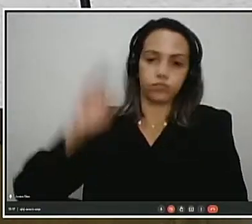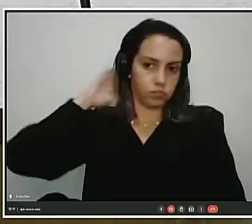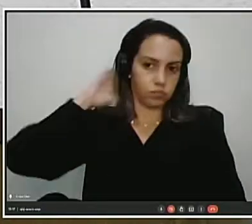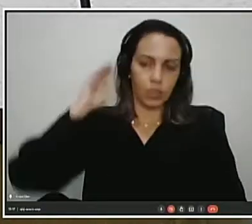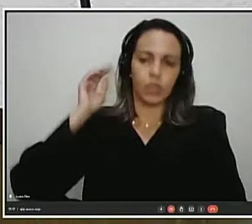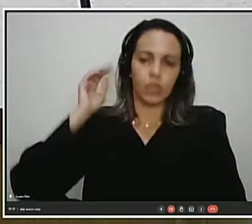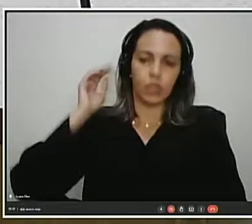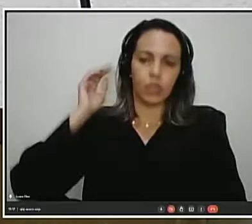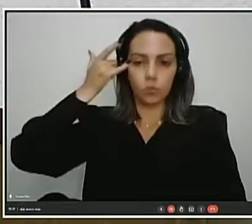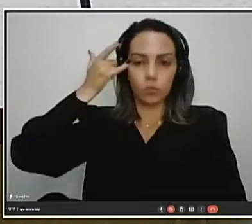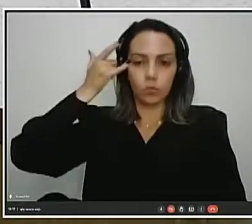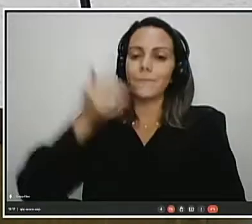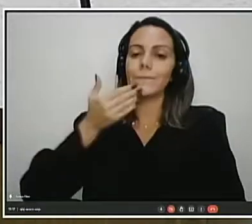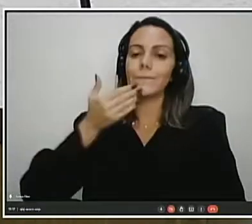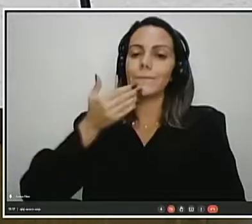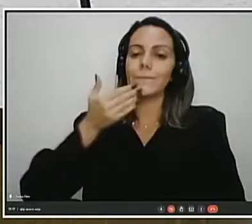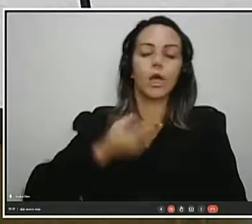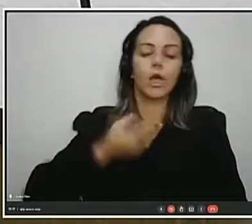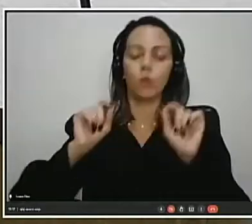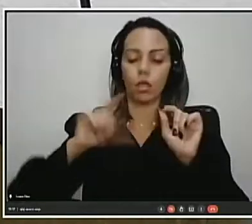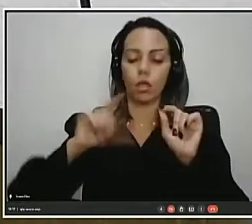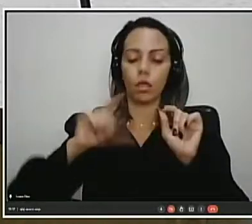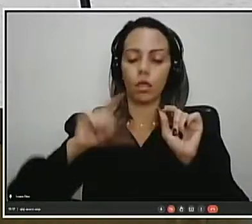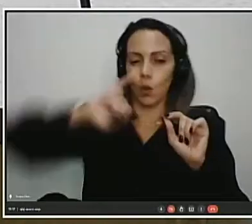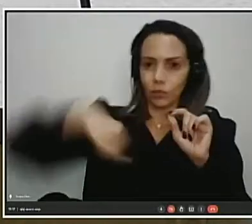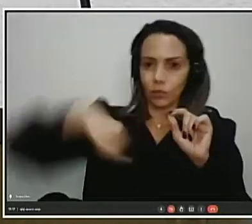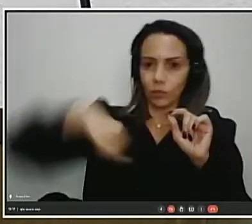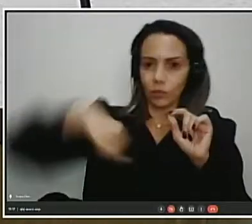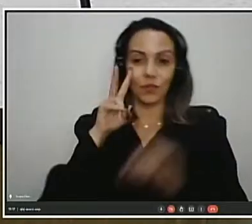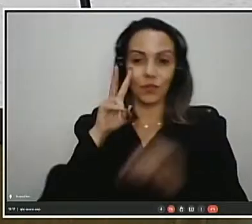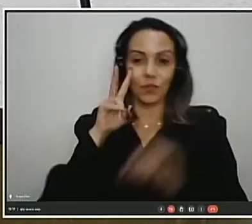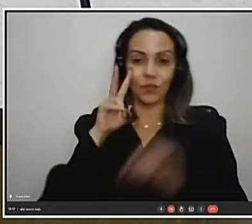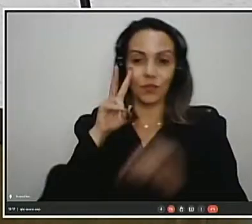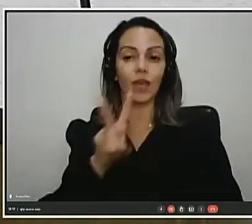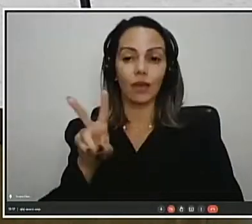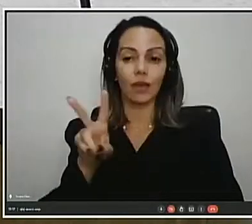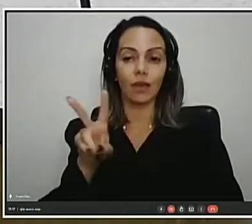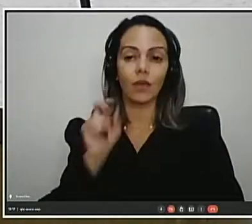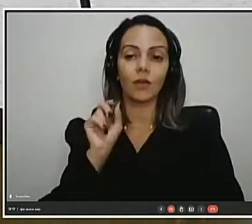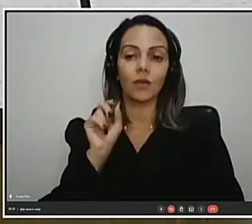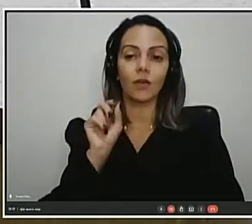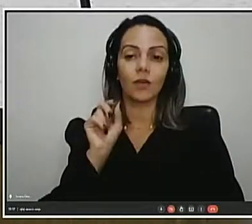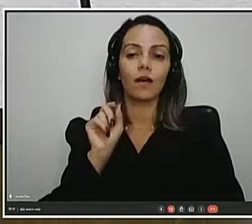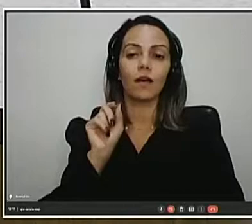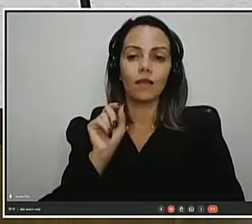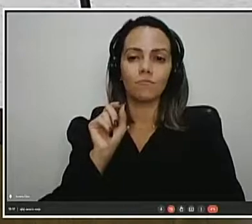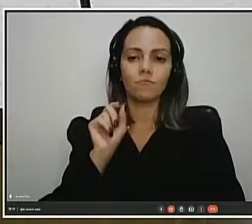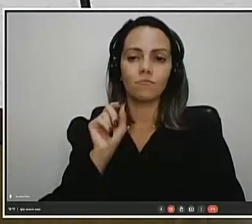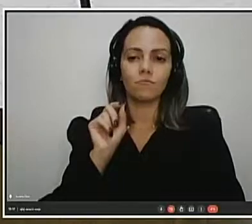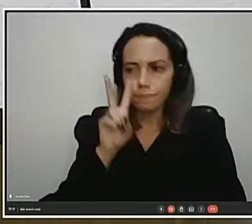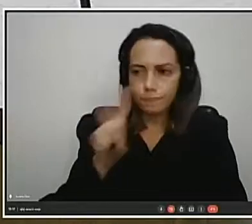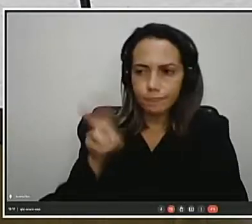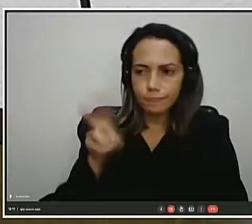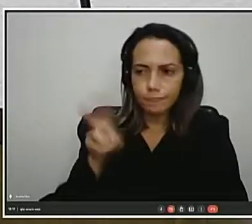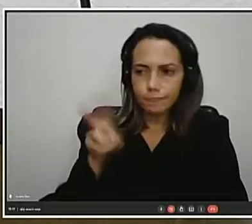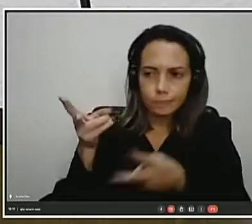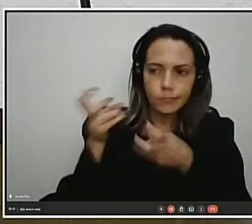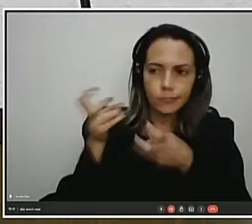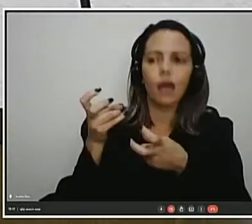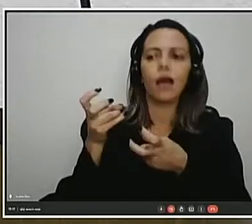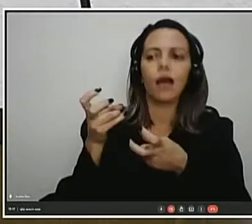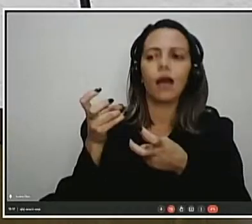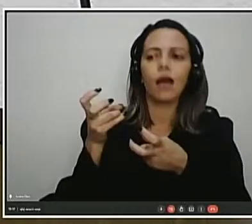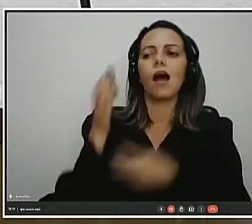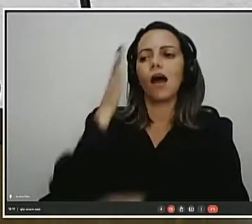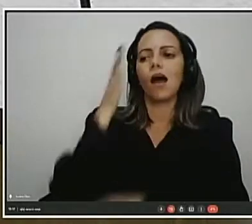para que possamos ter a chance de ver e, vendo, possamos compreender os desafios, as lutas